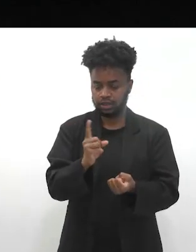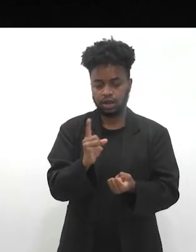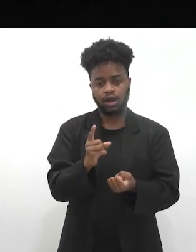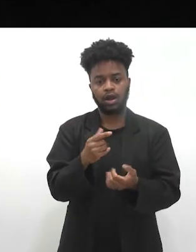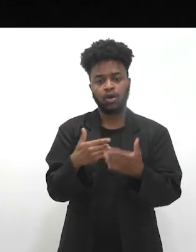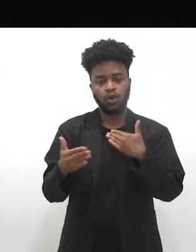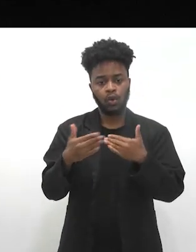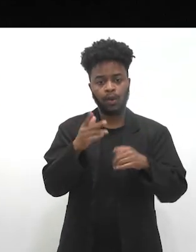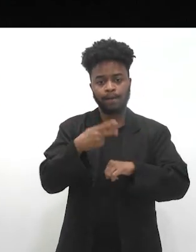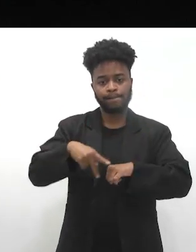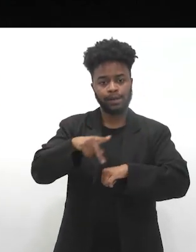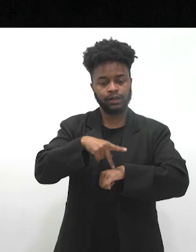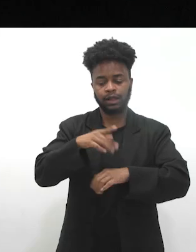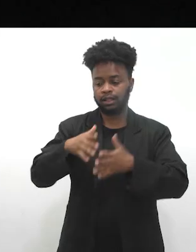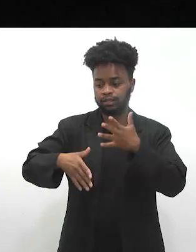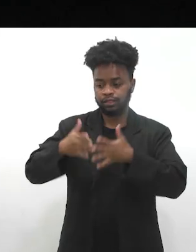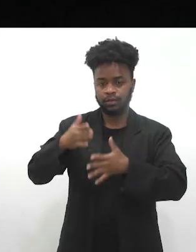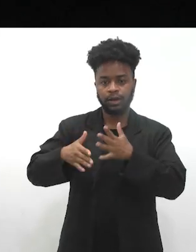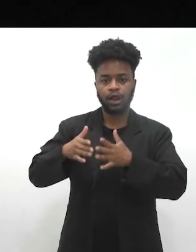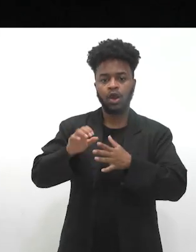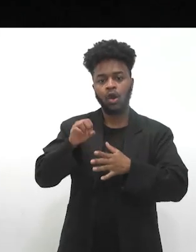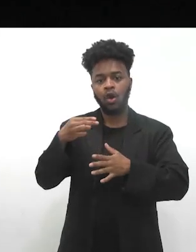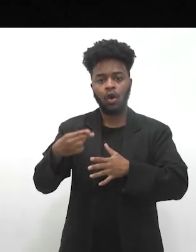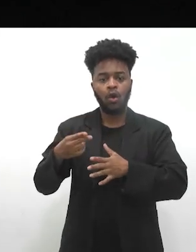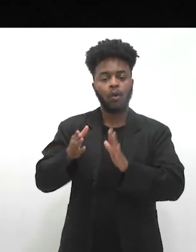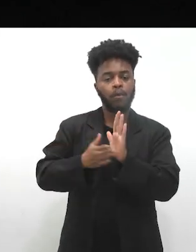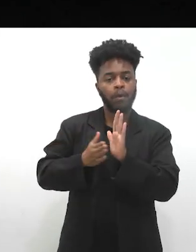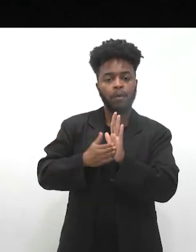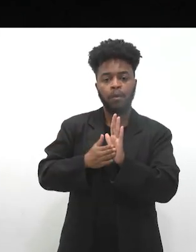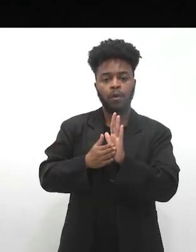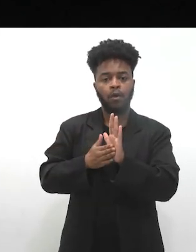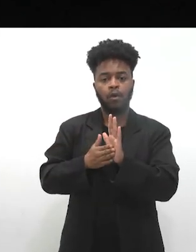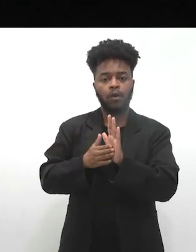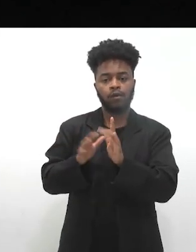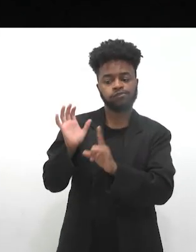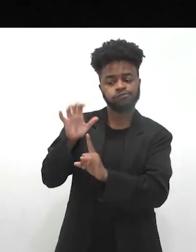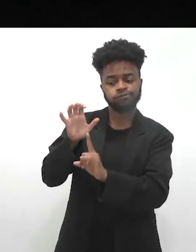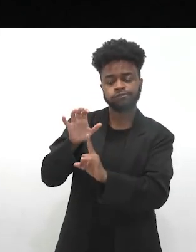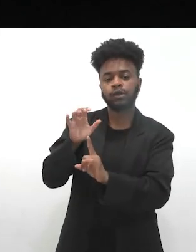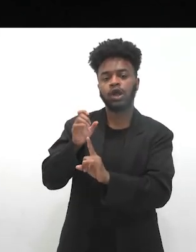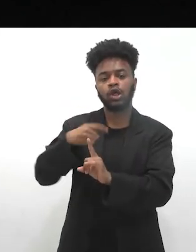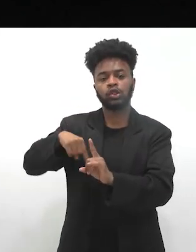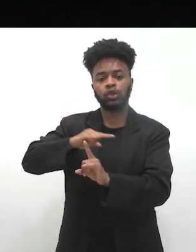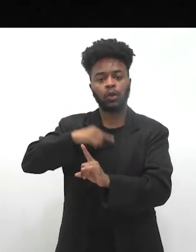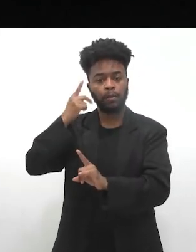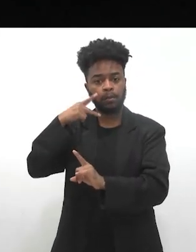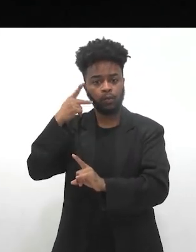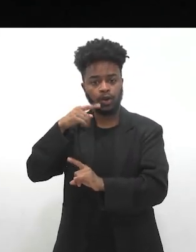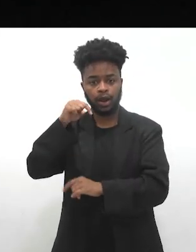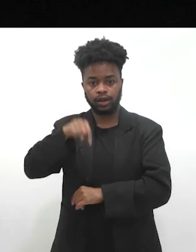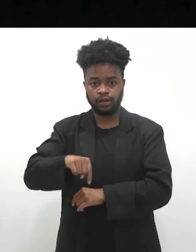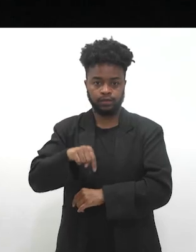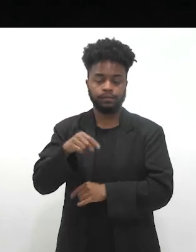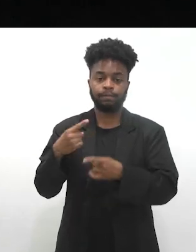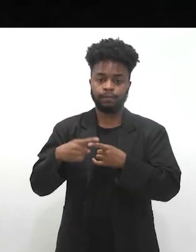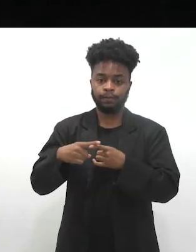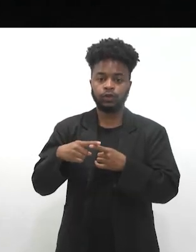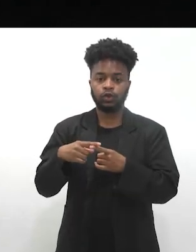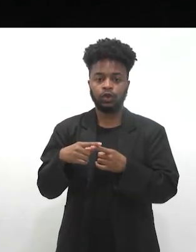qualquer país que seja venha interferir ou propor interferências dentro do nosso país. O jogo político comercial ele